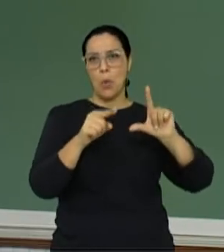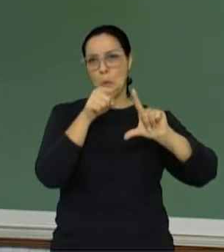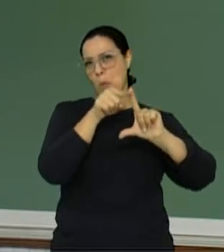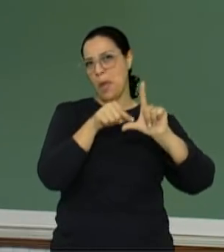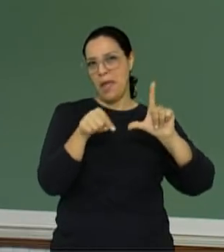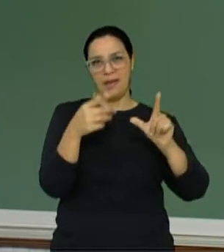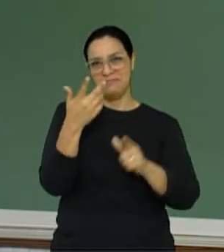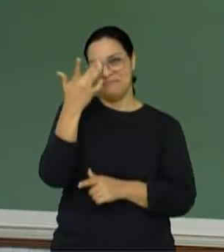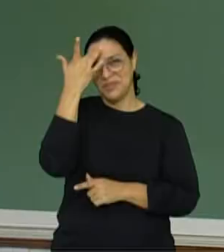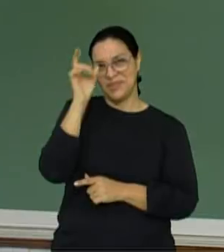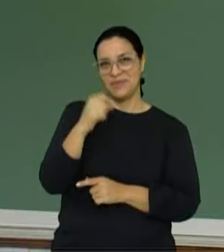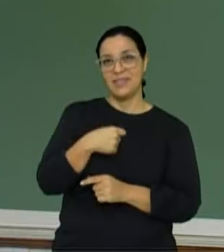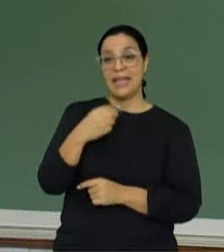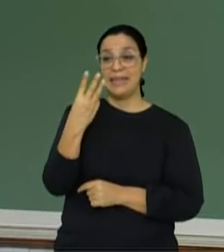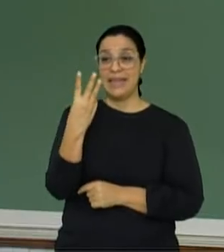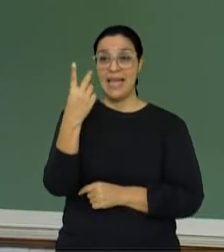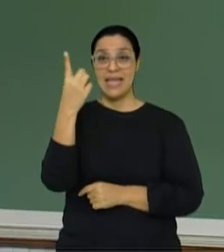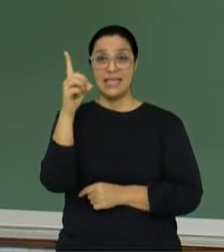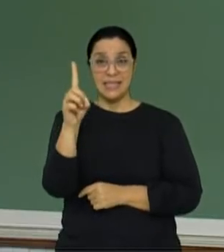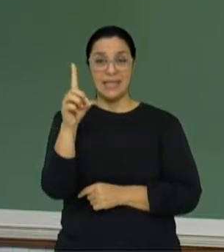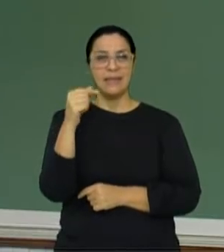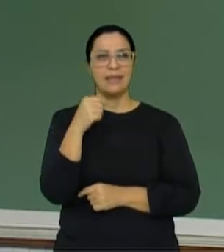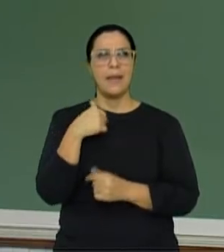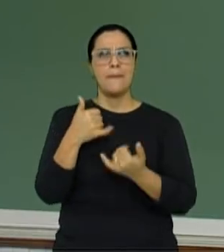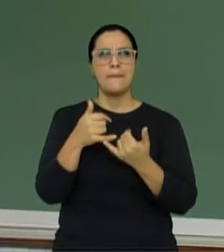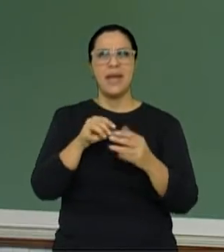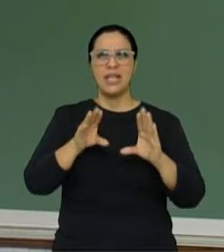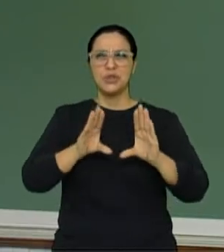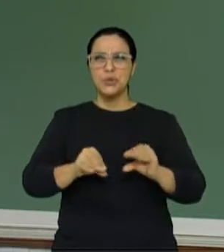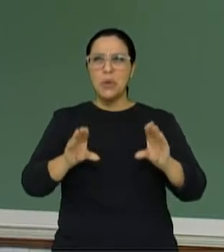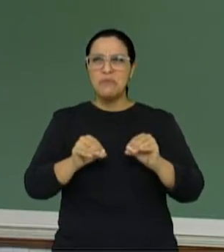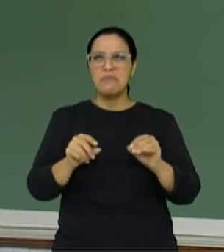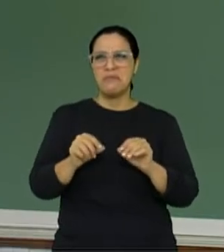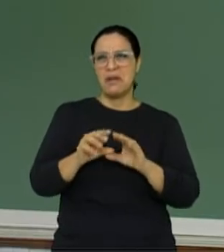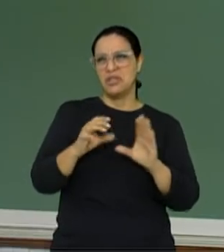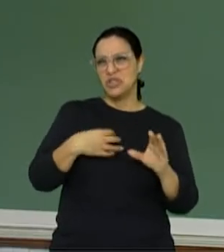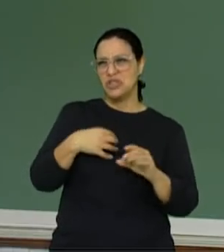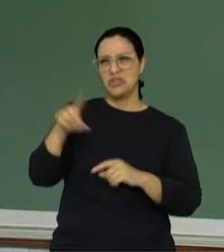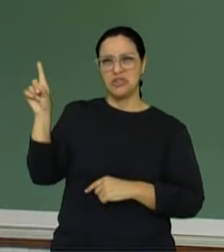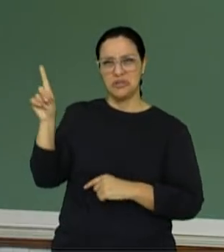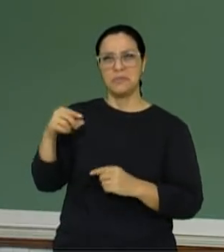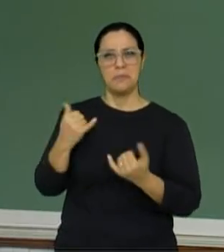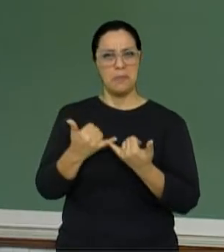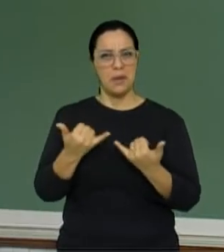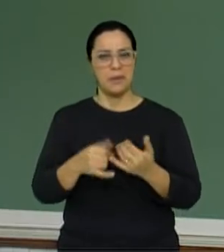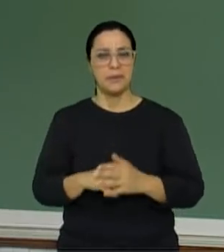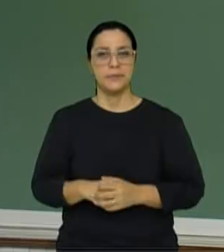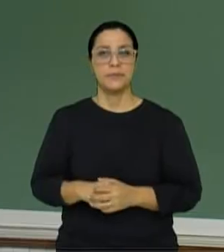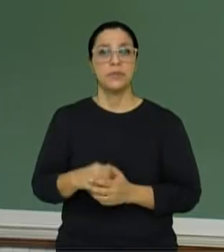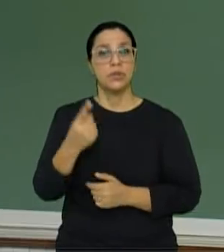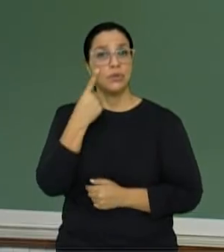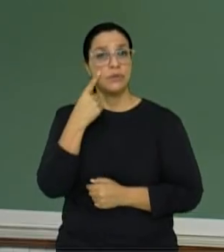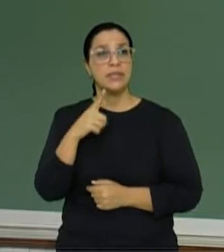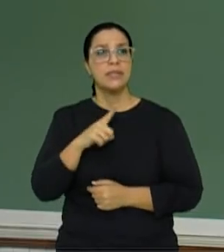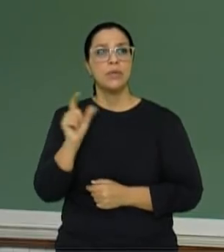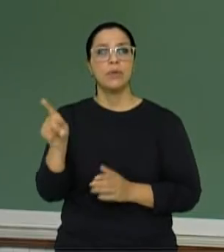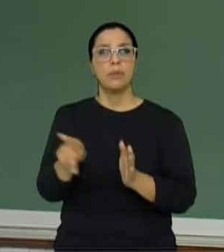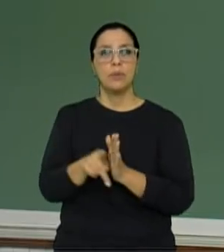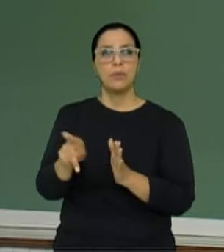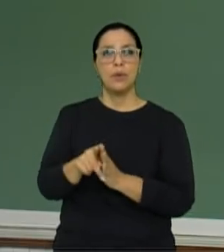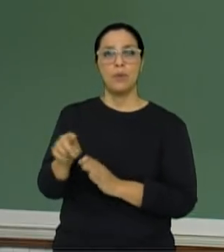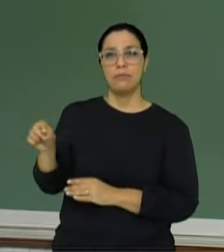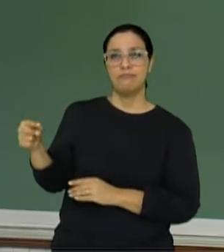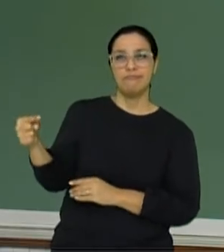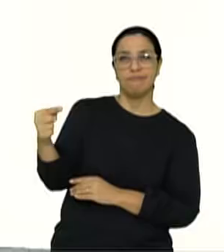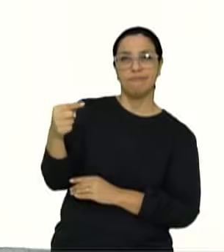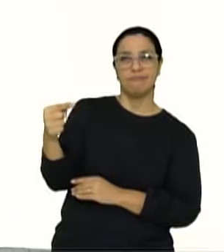objeto aqui, ele é tridimensional, uma espécie de um sofá ali e tal, E aí você tem aqui, como está escrito